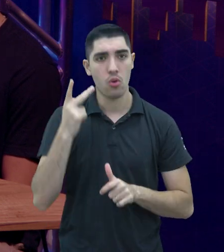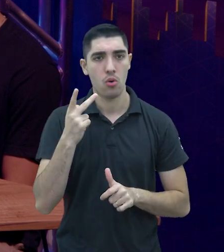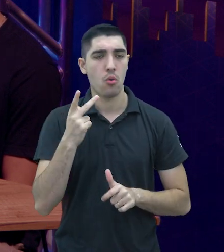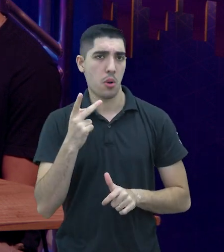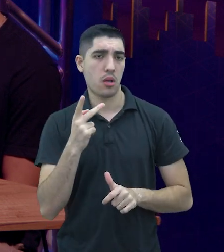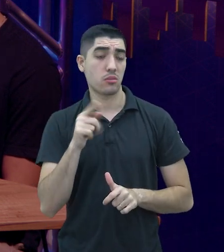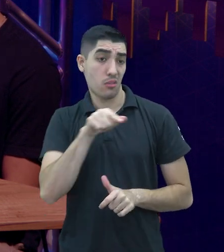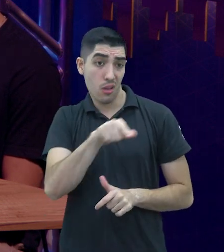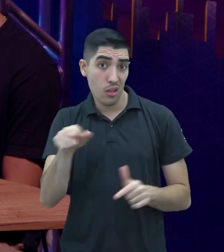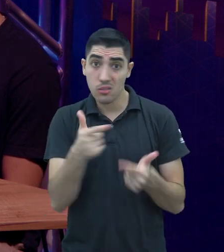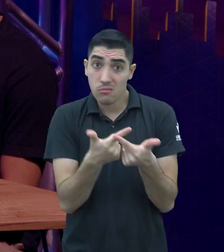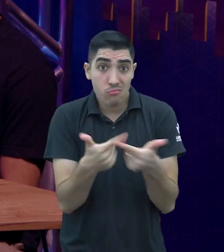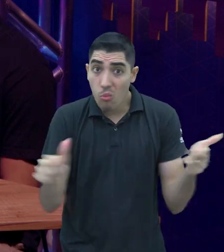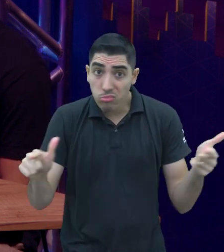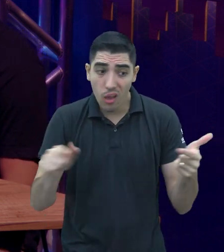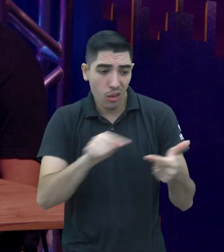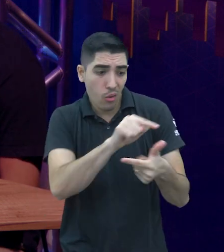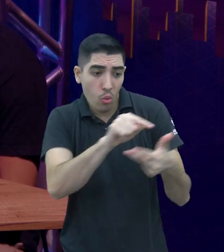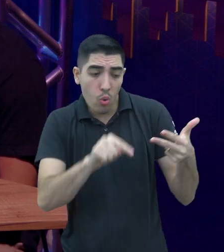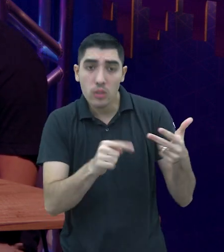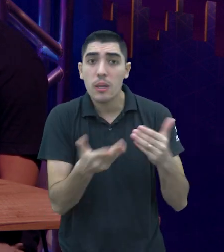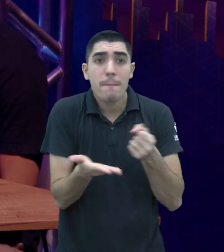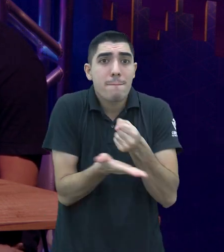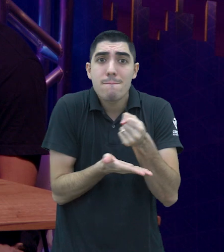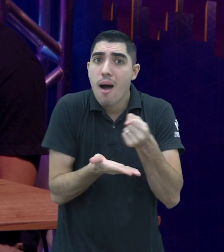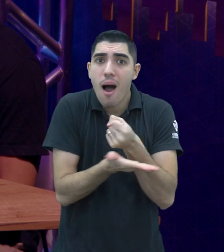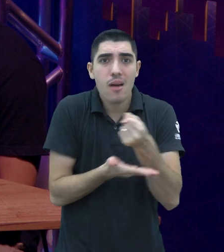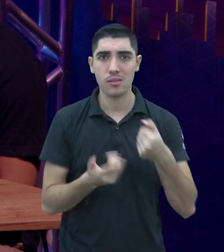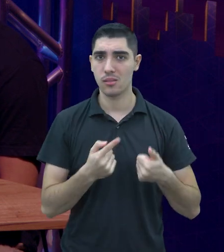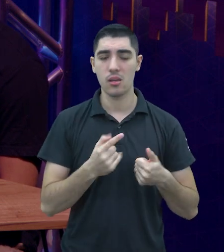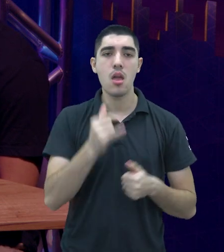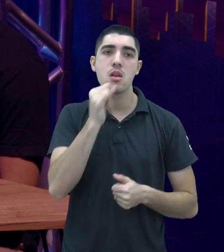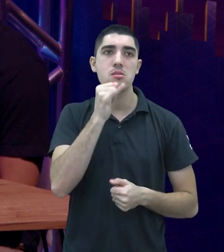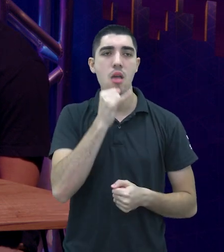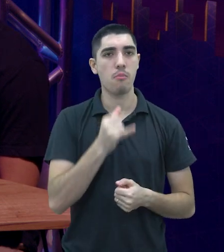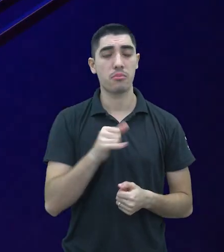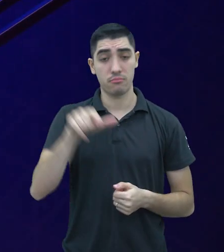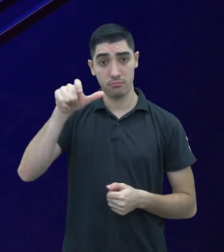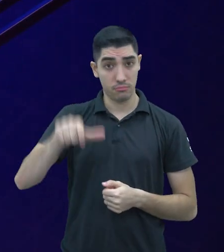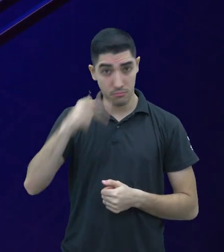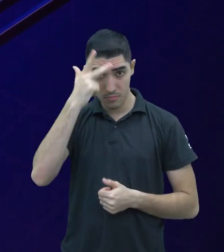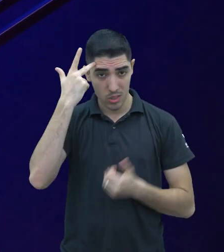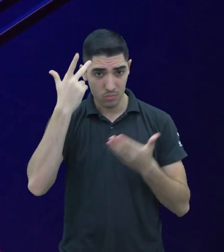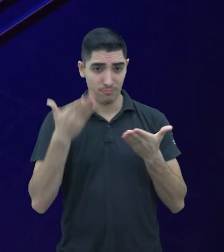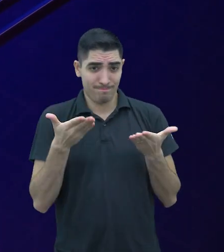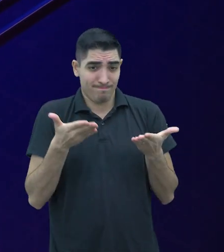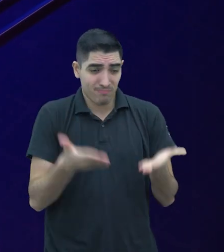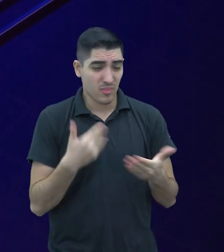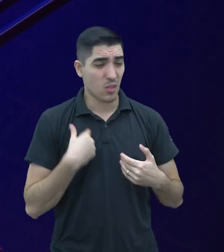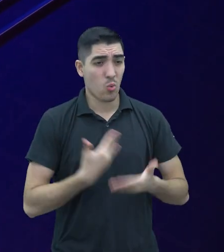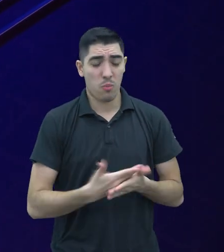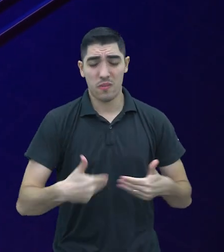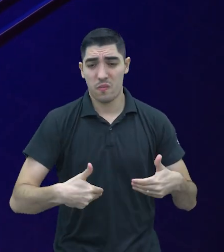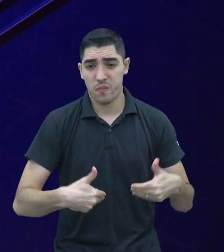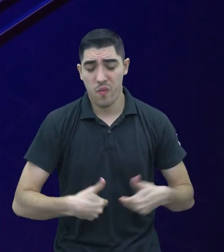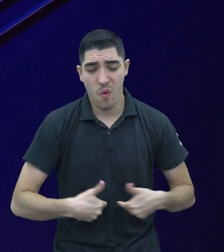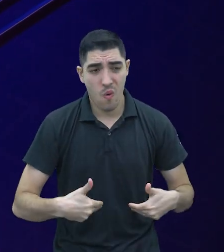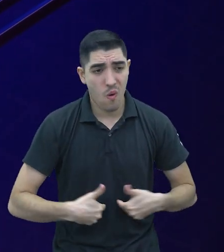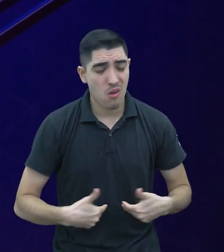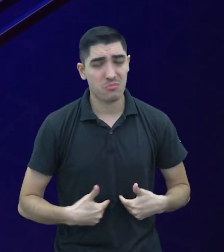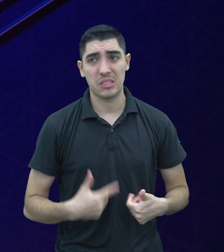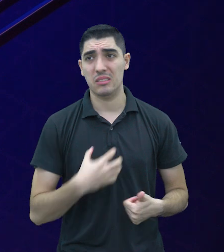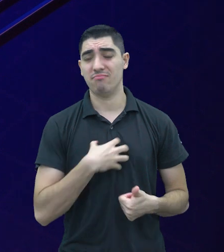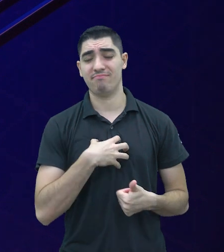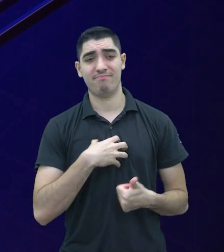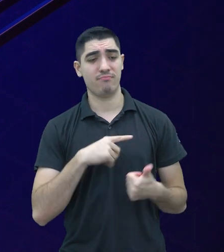né, são desprovidas dessas necessidades, então uma pessoa, quando ela é colocada numa circunstância em que ela vai passar fome,